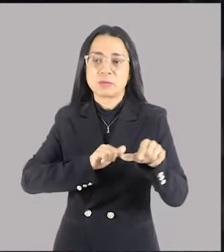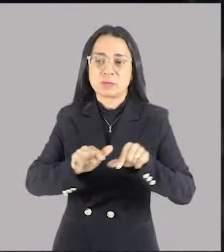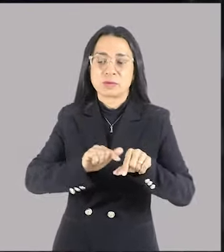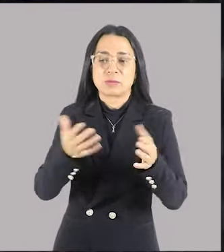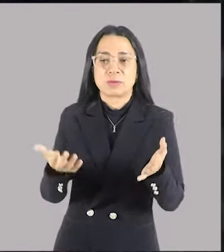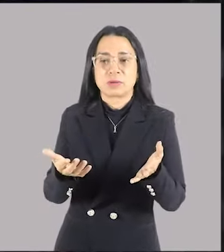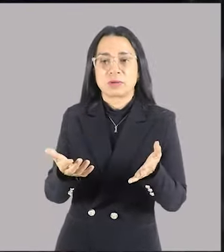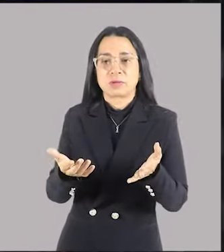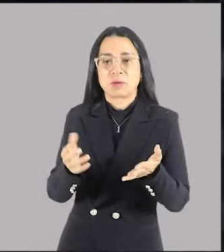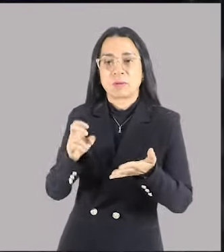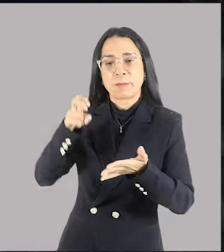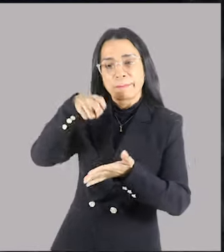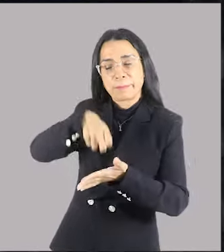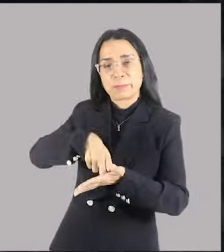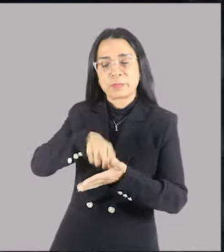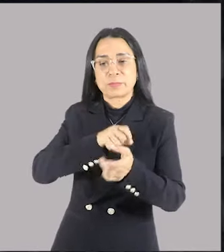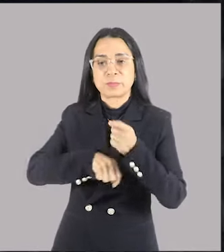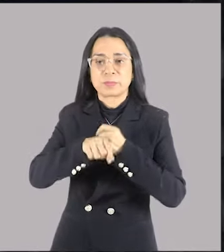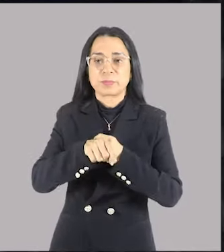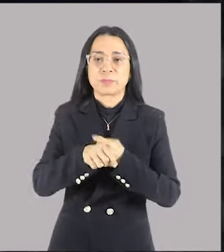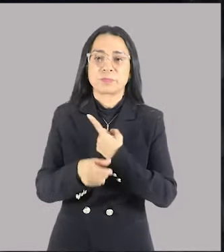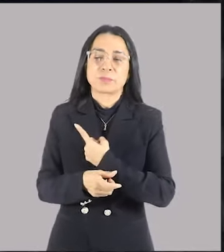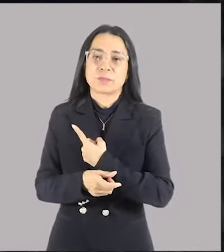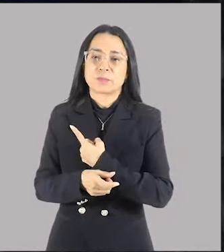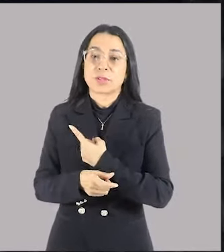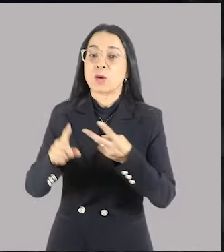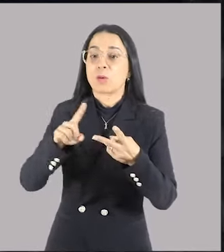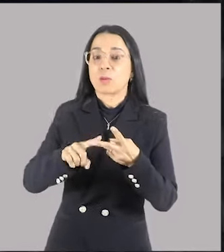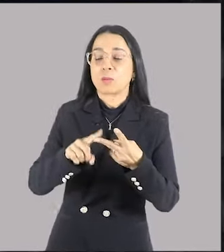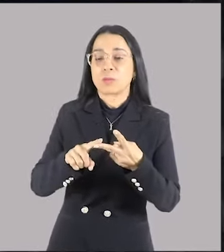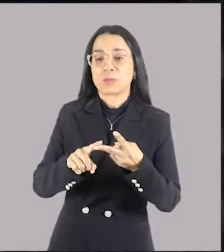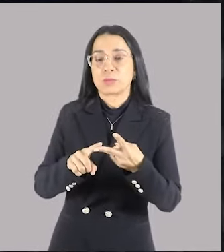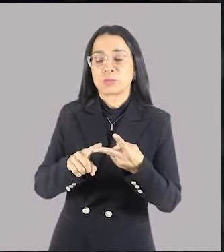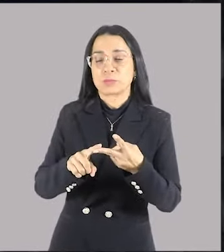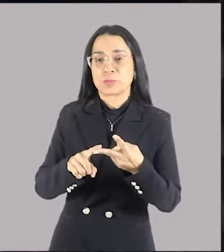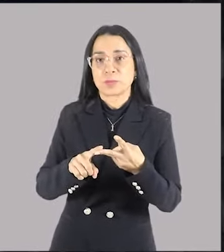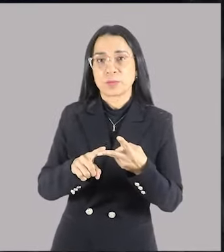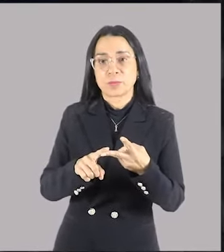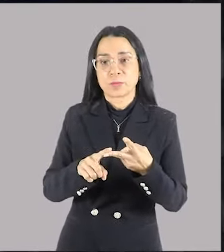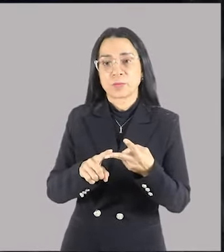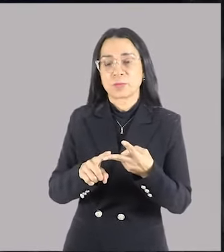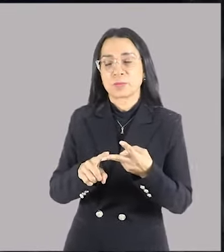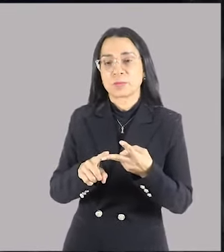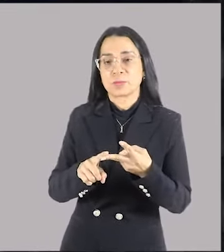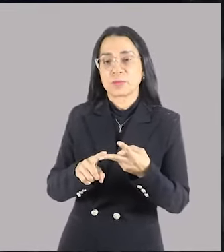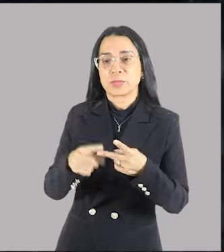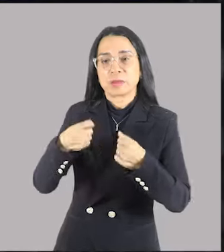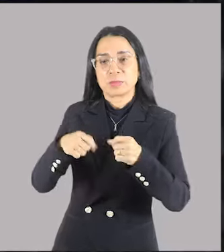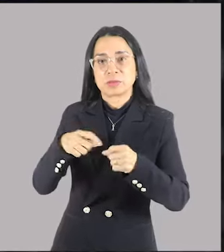punitivo é uma punição ao agente perfeito por determinada ação praticada é necessário que haja um processo